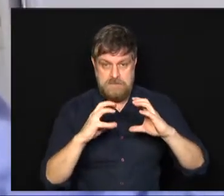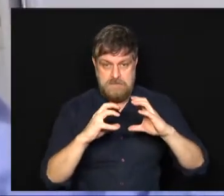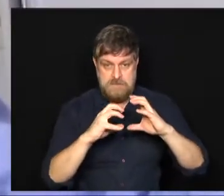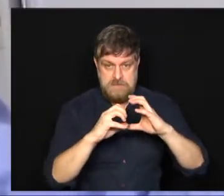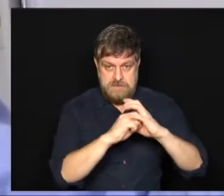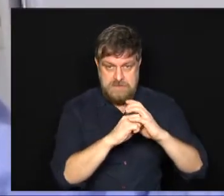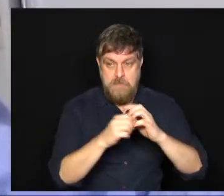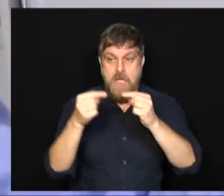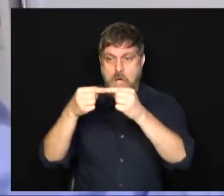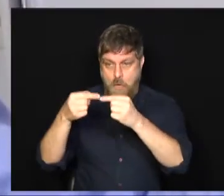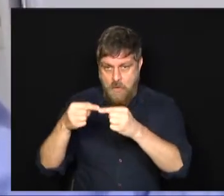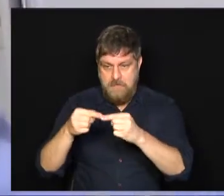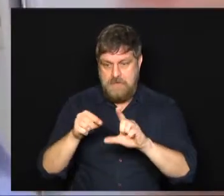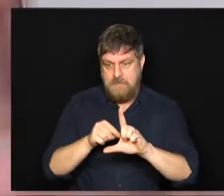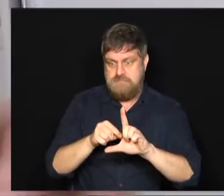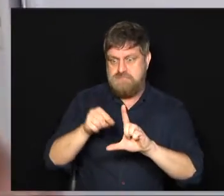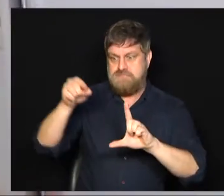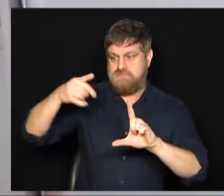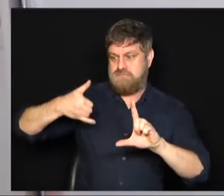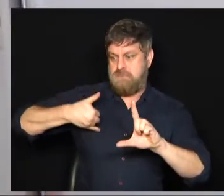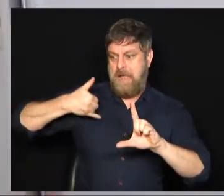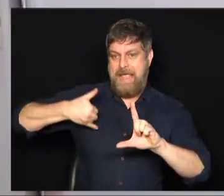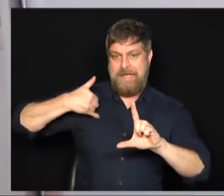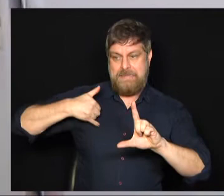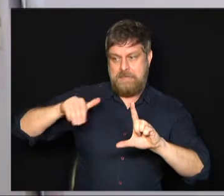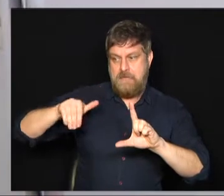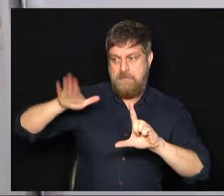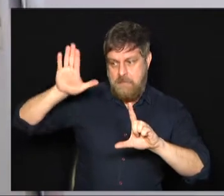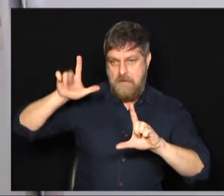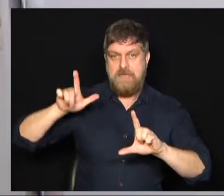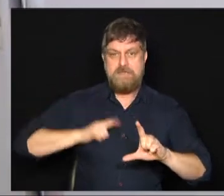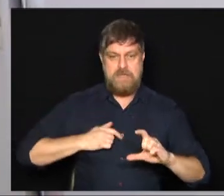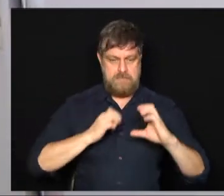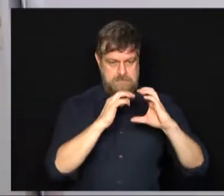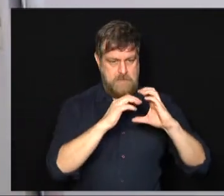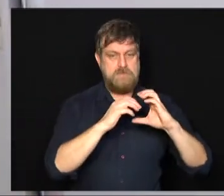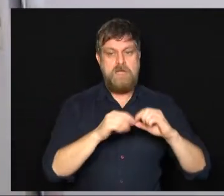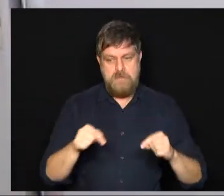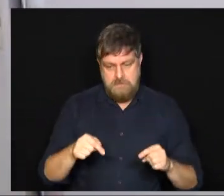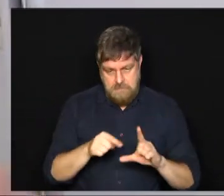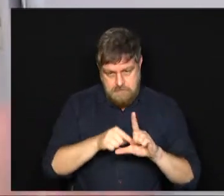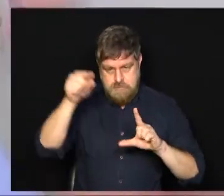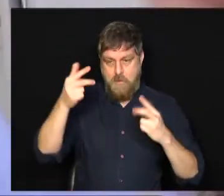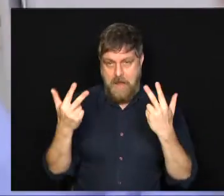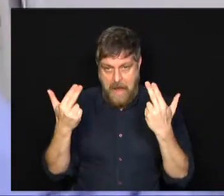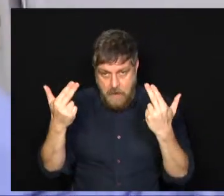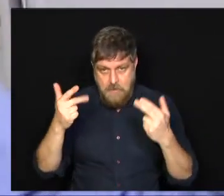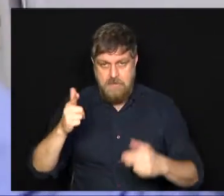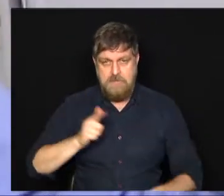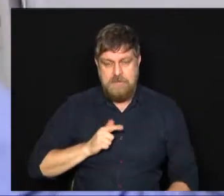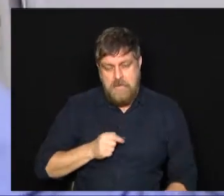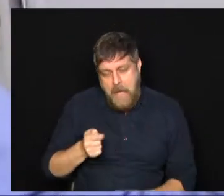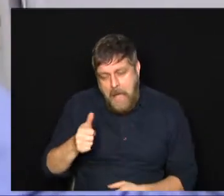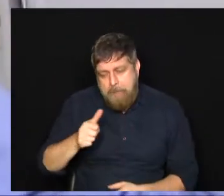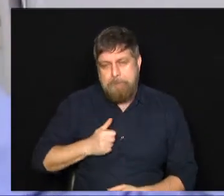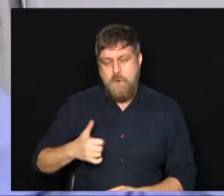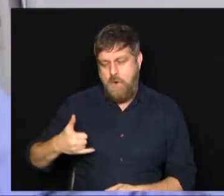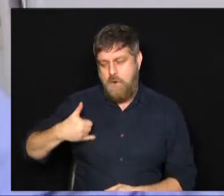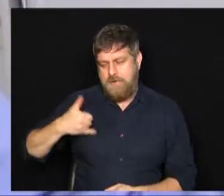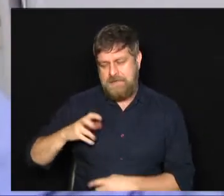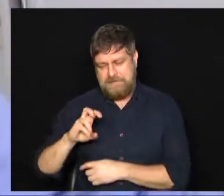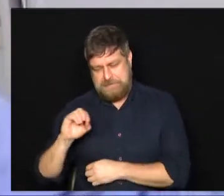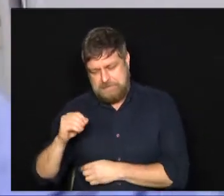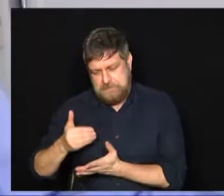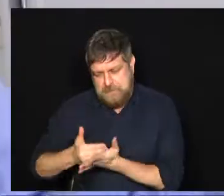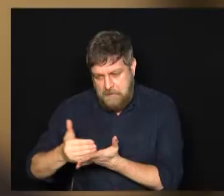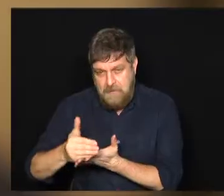com o envelhecimento, né? Então, assim, o início pré-senil acontece, mas não é tão frequente. Já na população muito idosa,